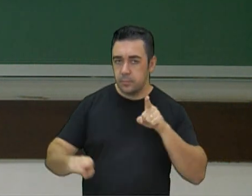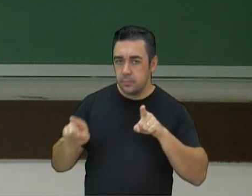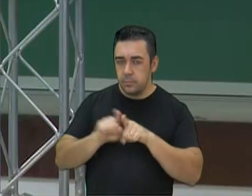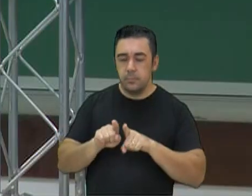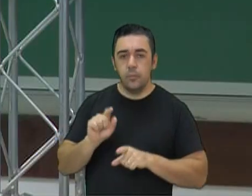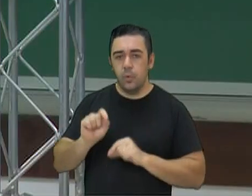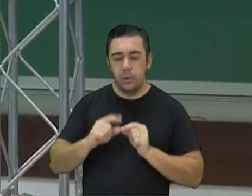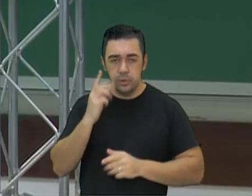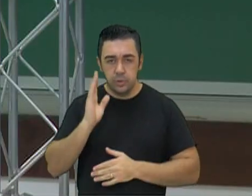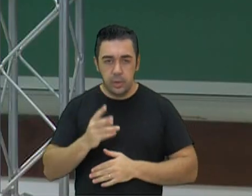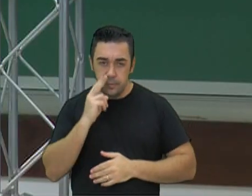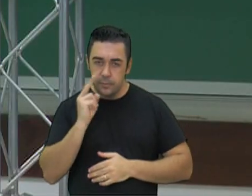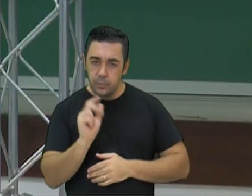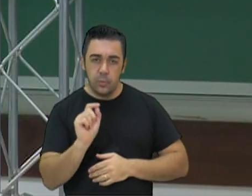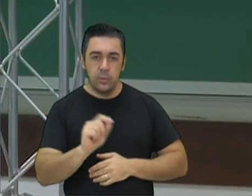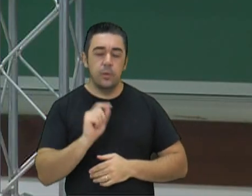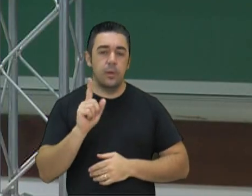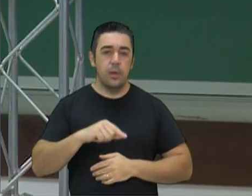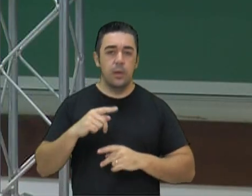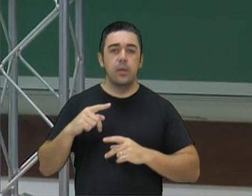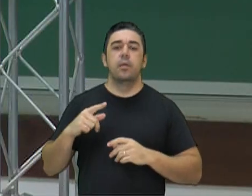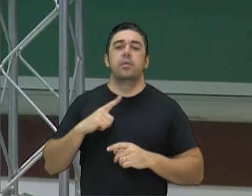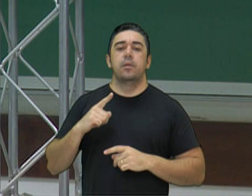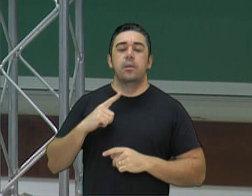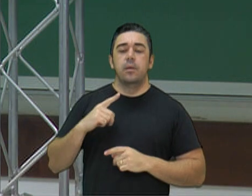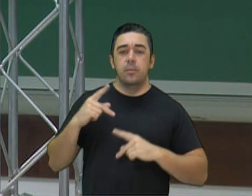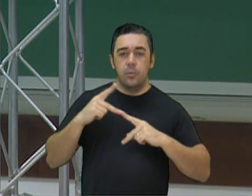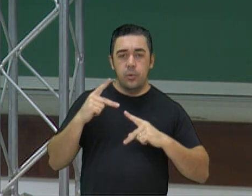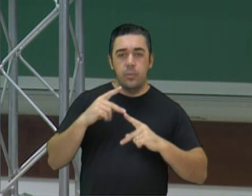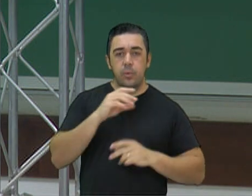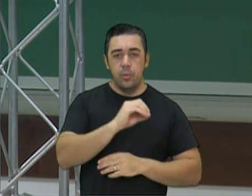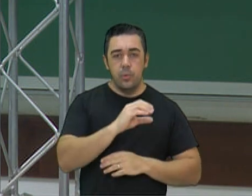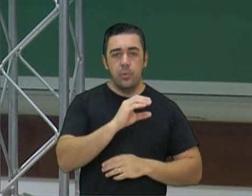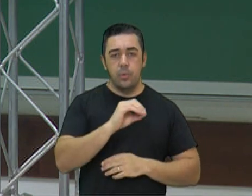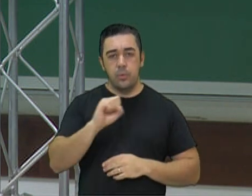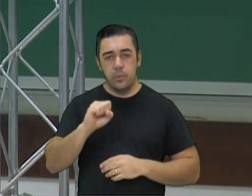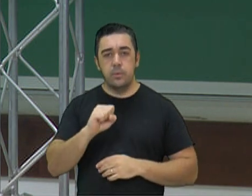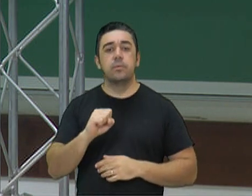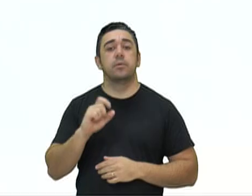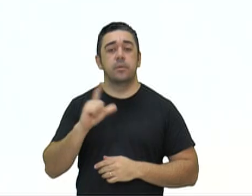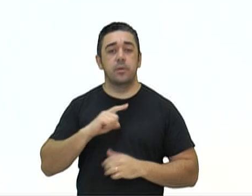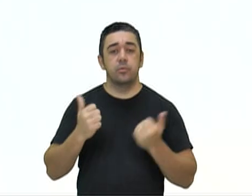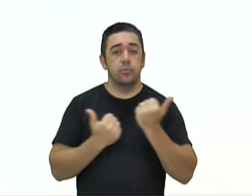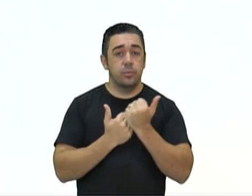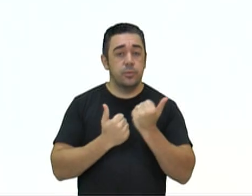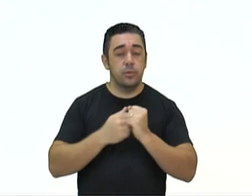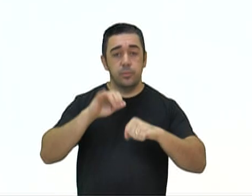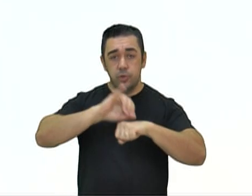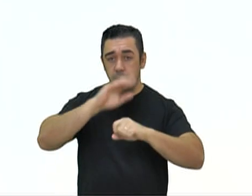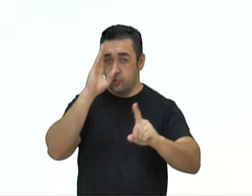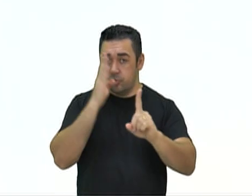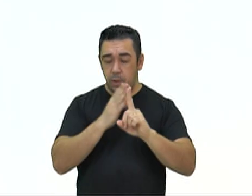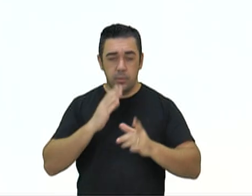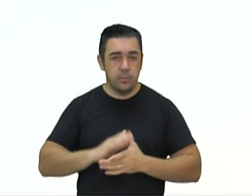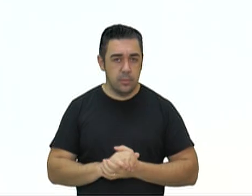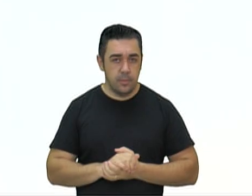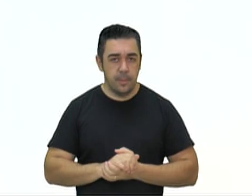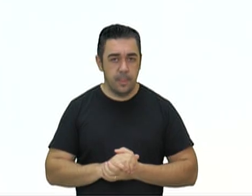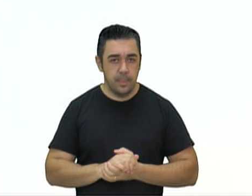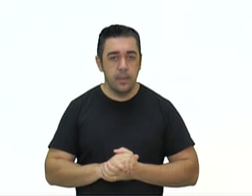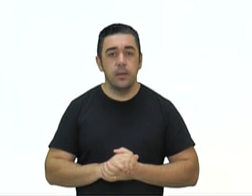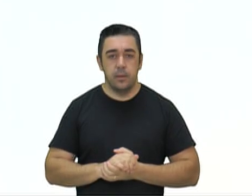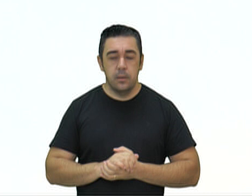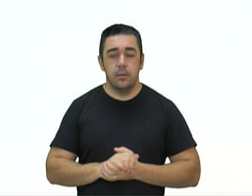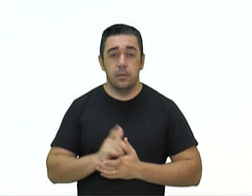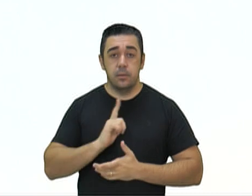gente já viu, que os pronomes o, a, os, as, eles vão substituir objeto direto, né? E o pronome